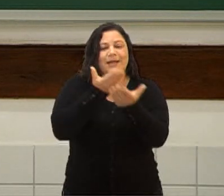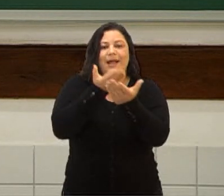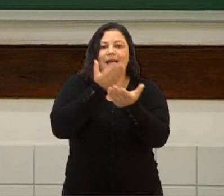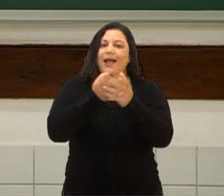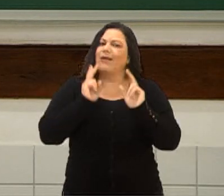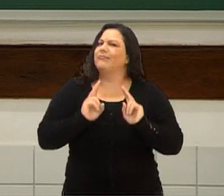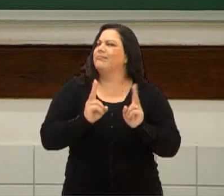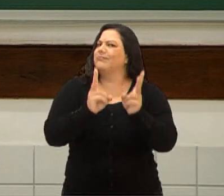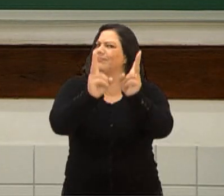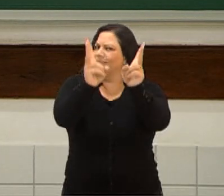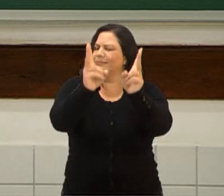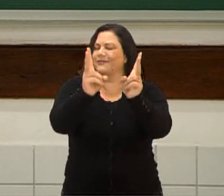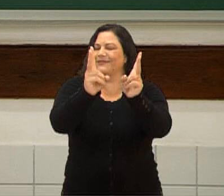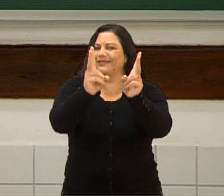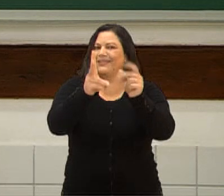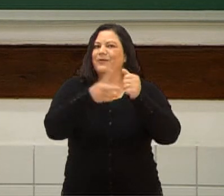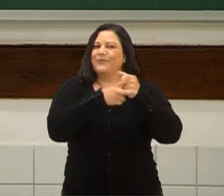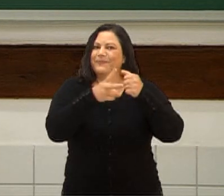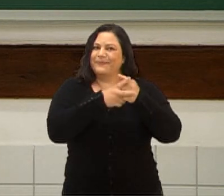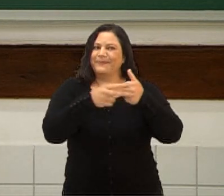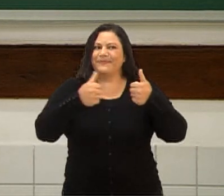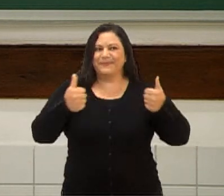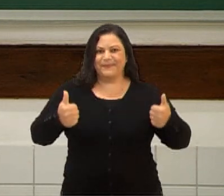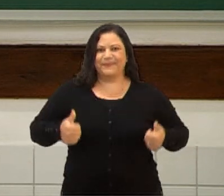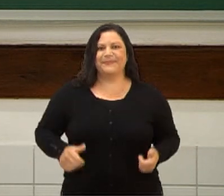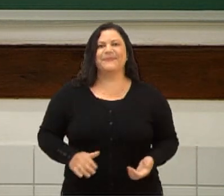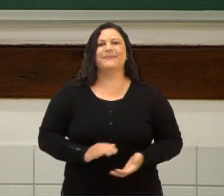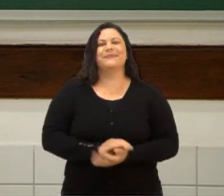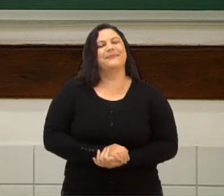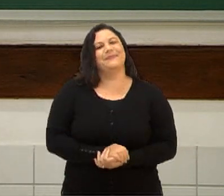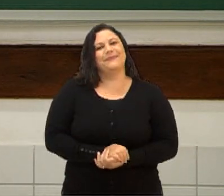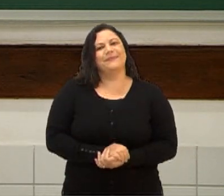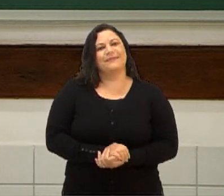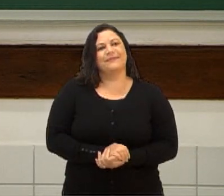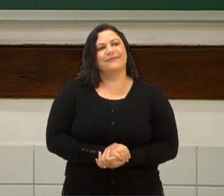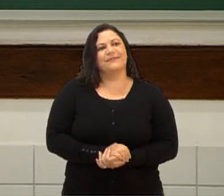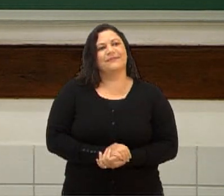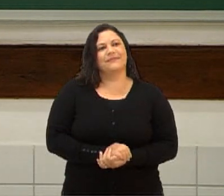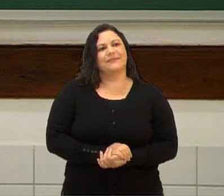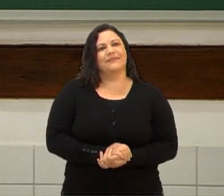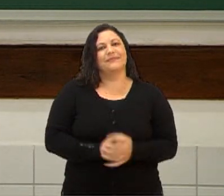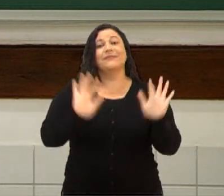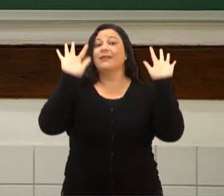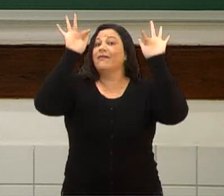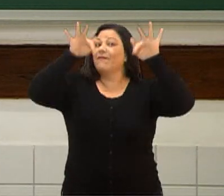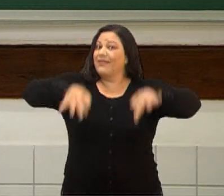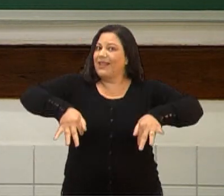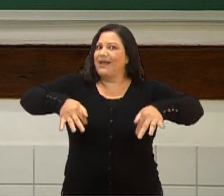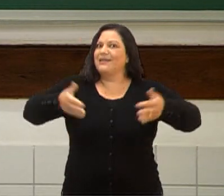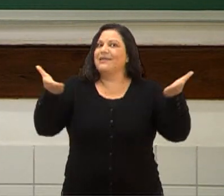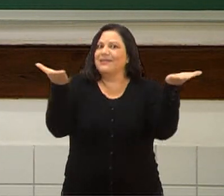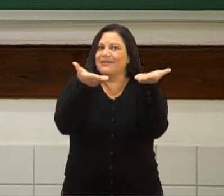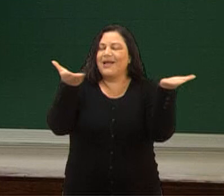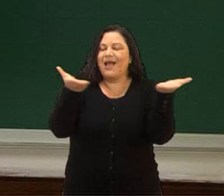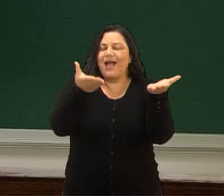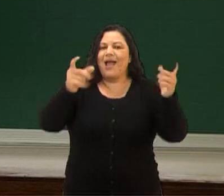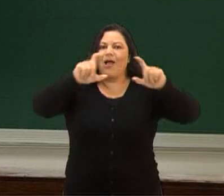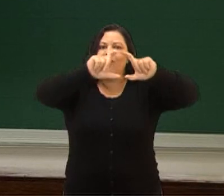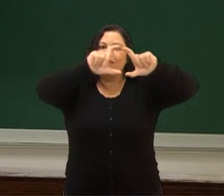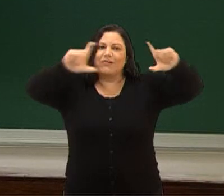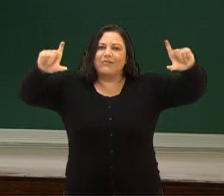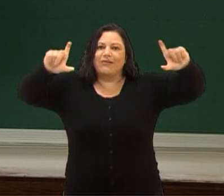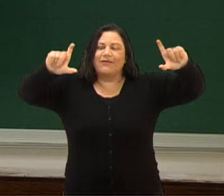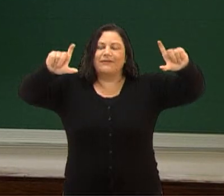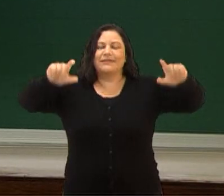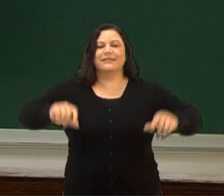com present perfect mais um pouquinho. E eu termino a aula com um provérbio para vocês. Olhem lá, tome isso